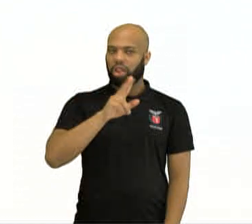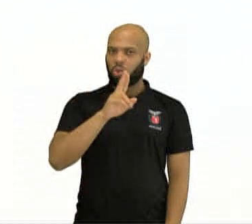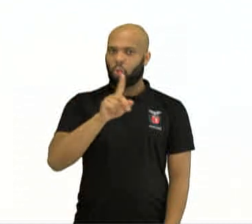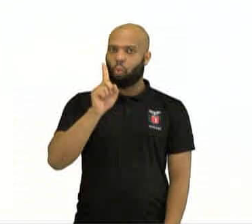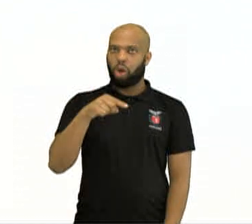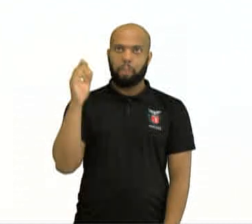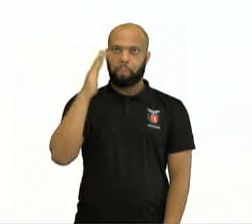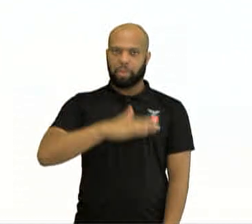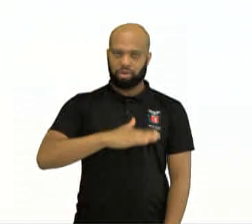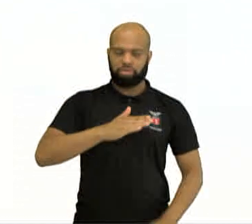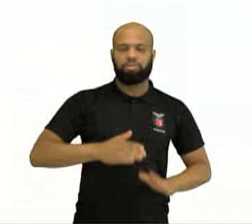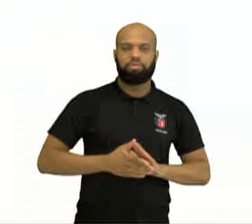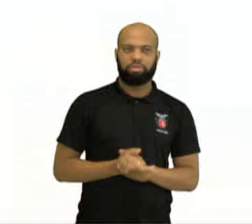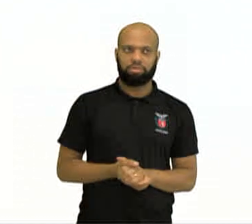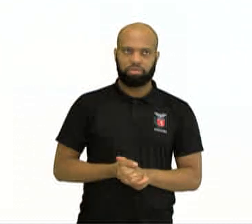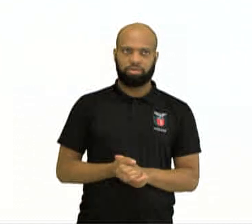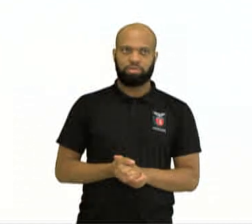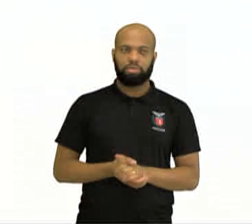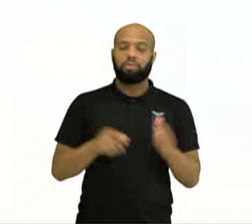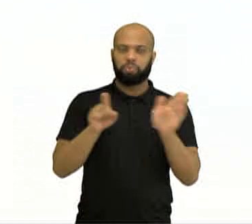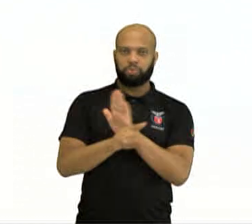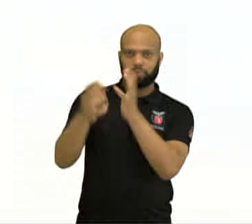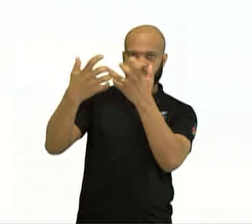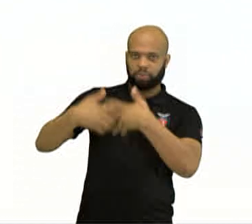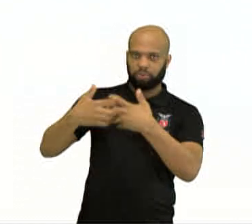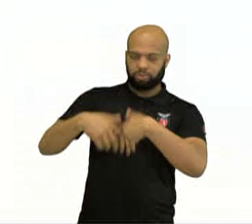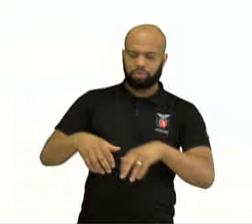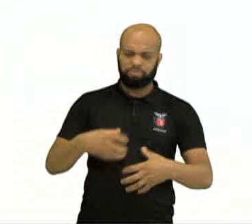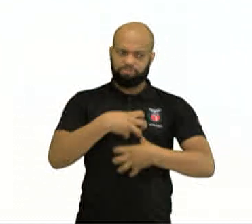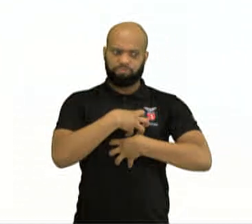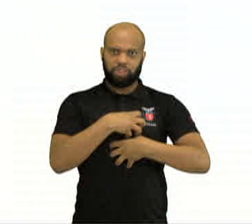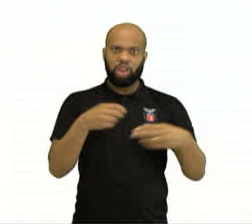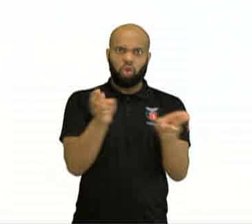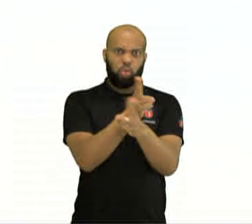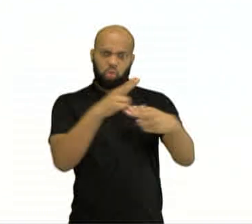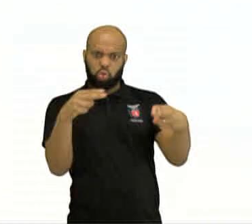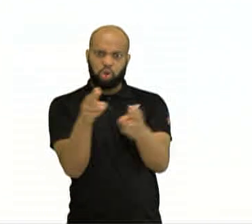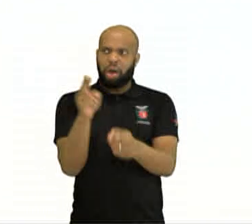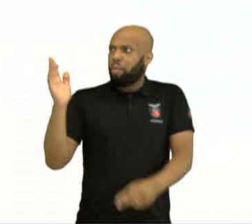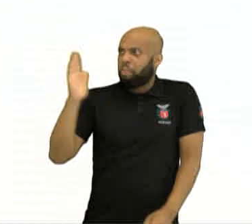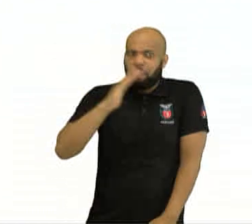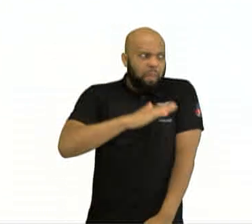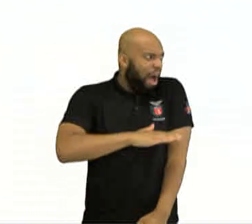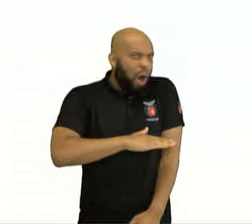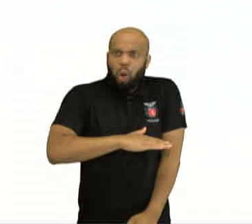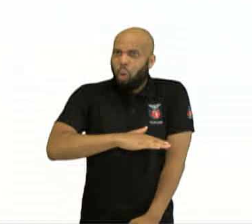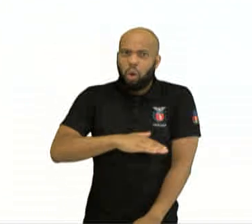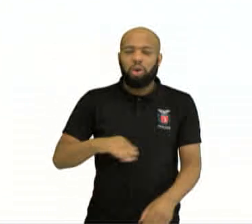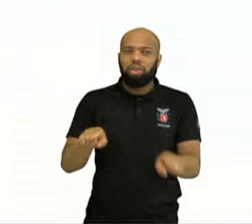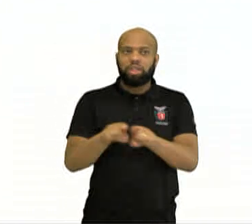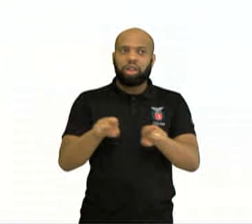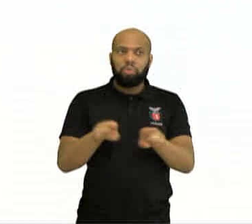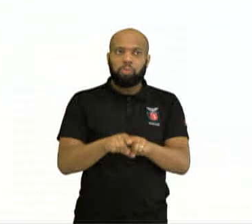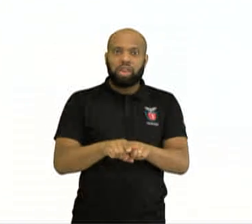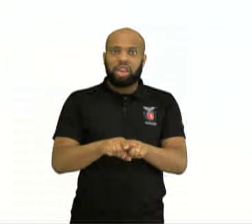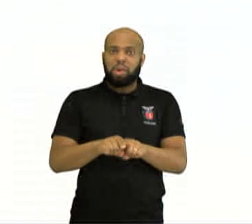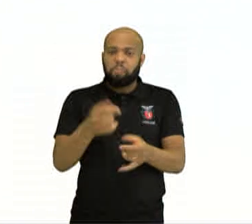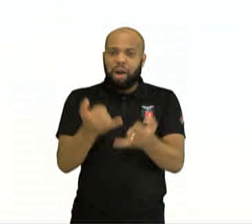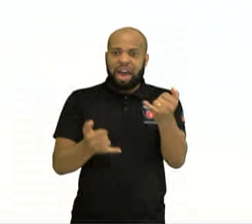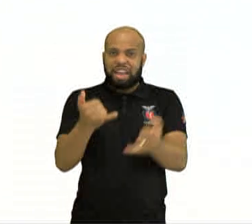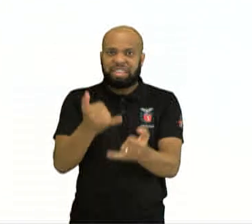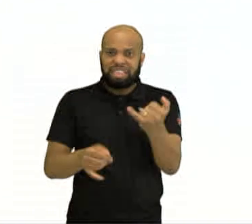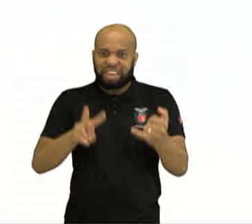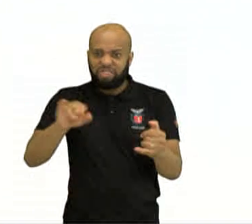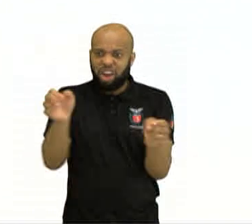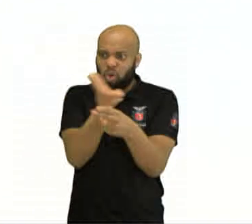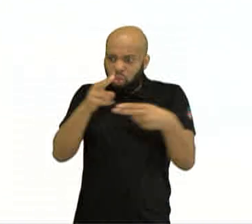Temos um quiz agora. Tinha a sensação de que aquele vento era uma manifestação do mal, e pior, que contra ela se dirigia.